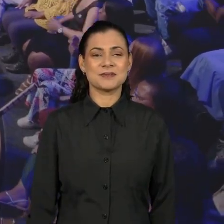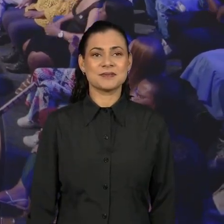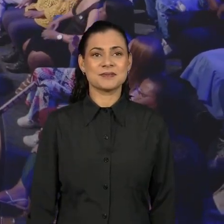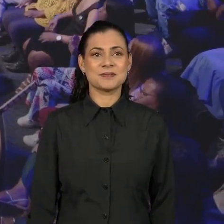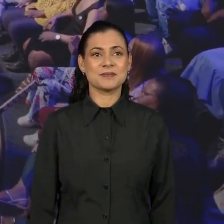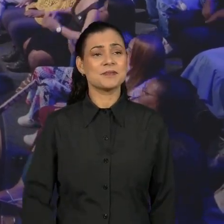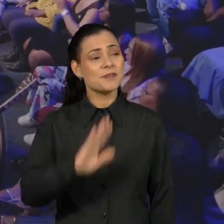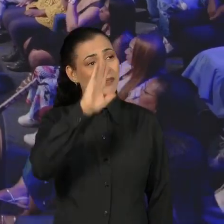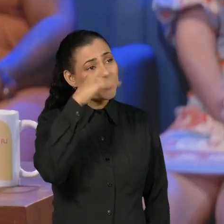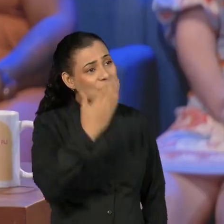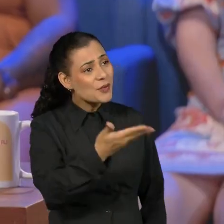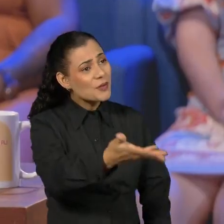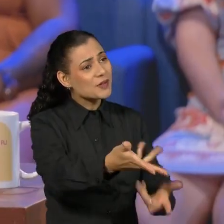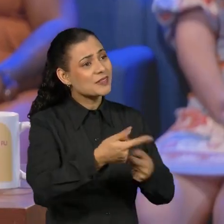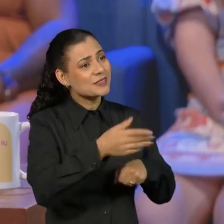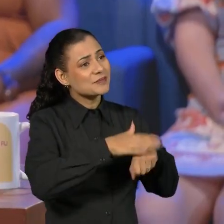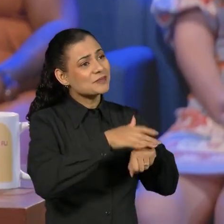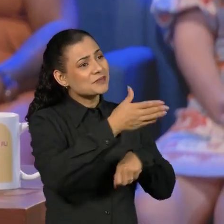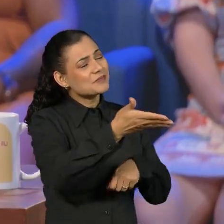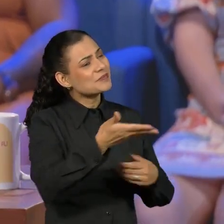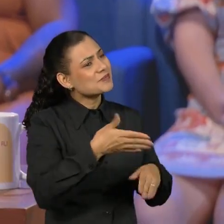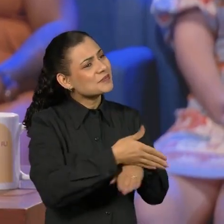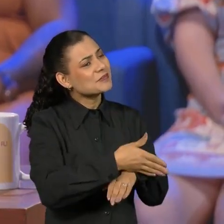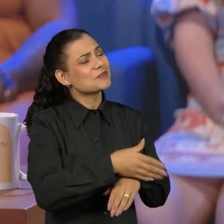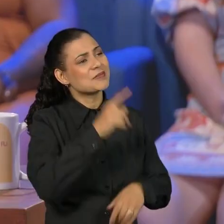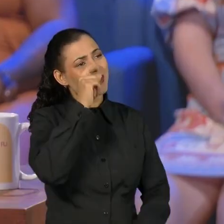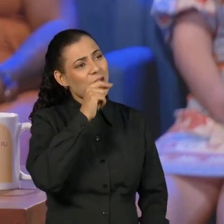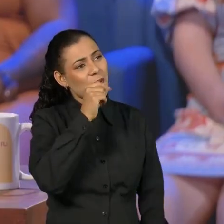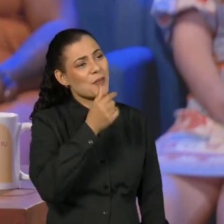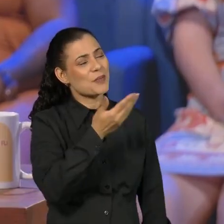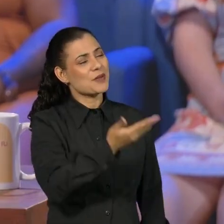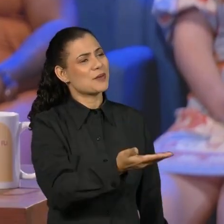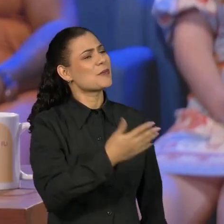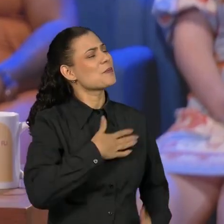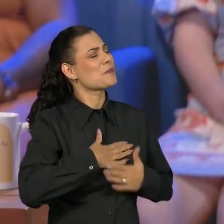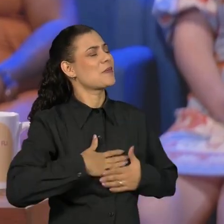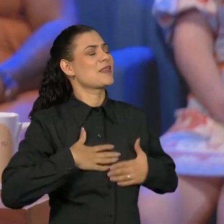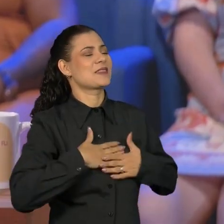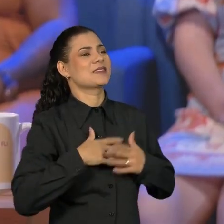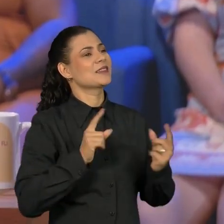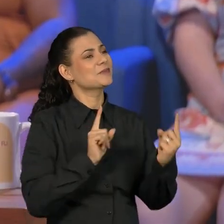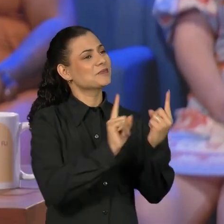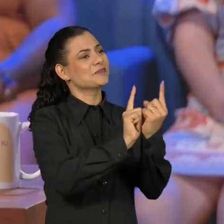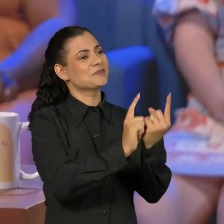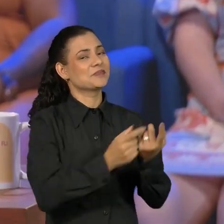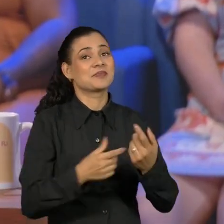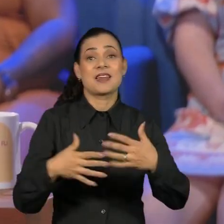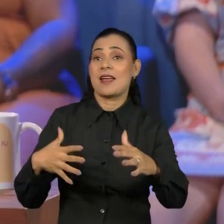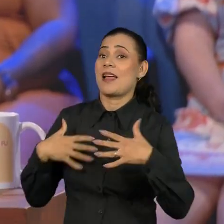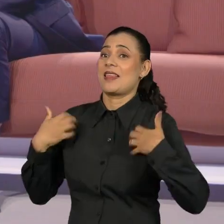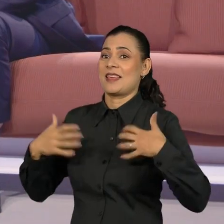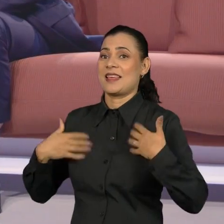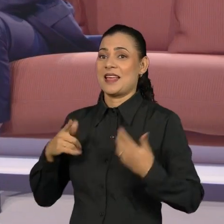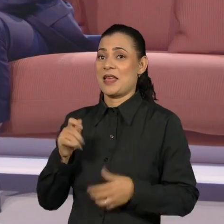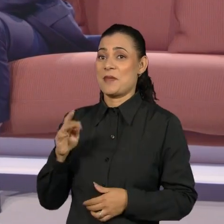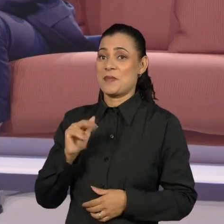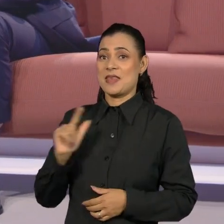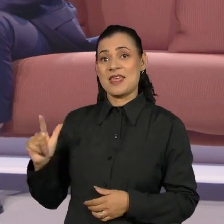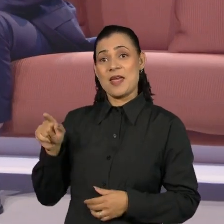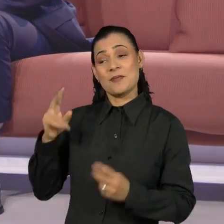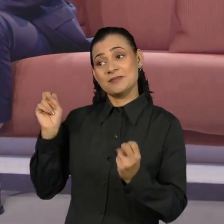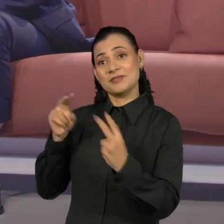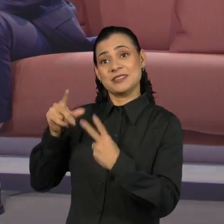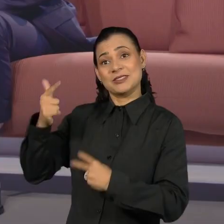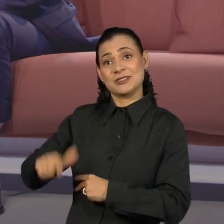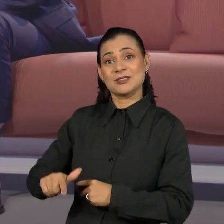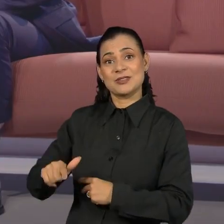Que honra receber aqui no Arena dos Saberes, Dr. Geraldo Alckmin, que prazer. Uma alegria, Gabriel Chalita, revê-lo, estar